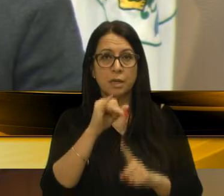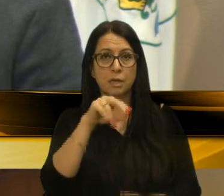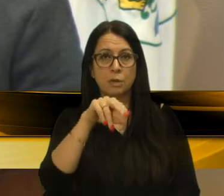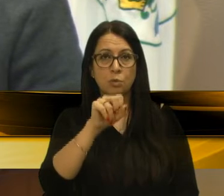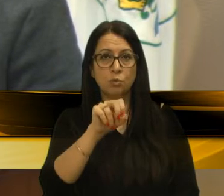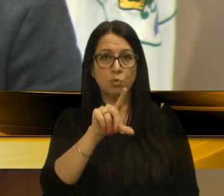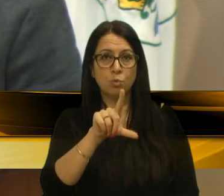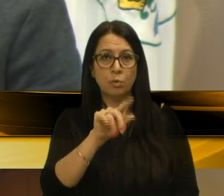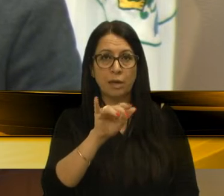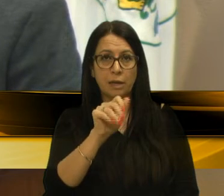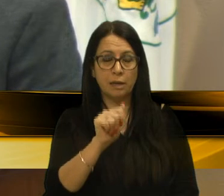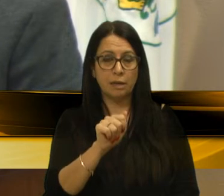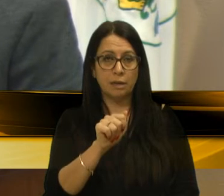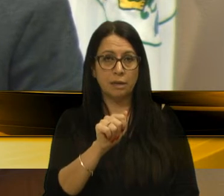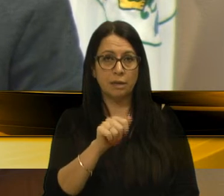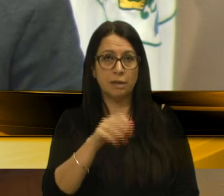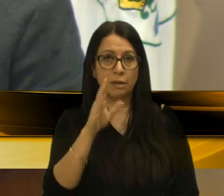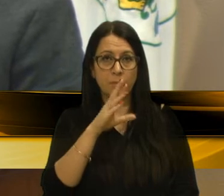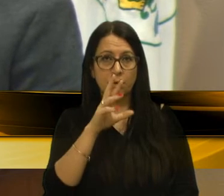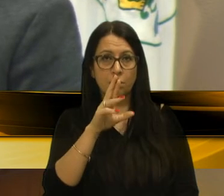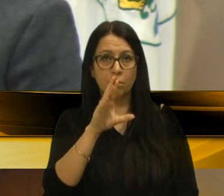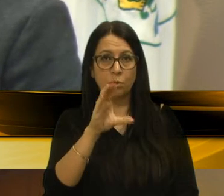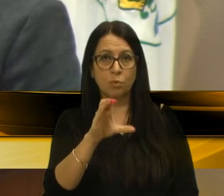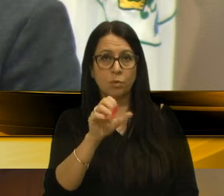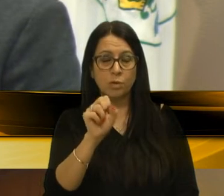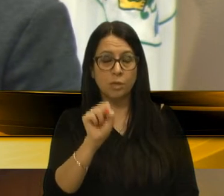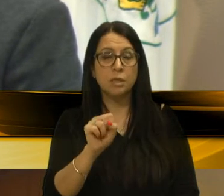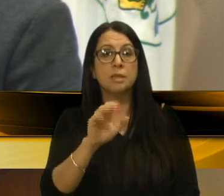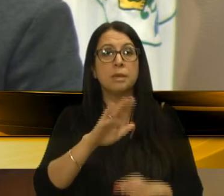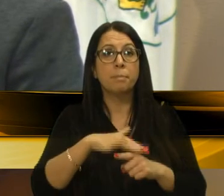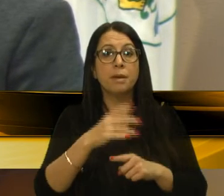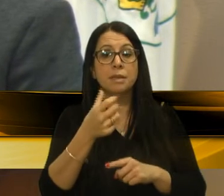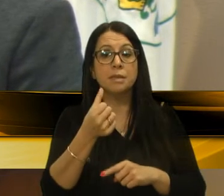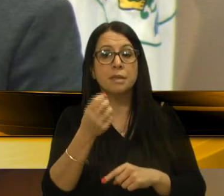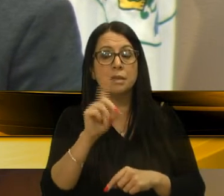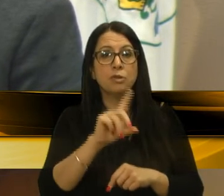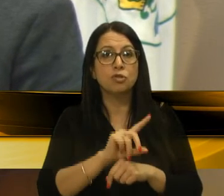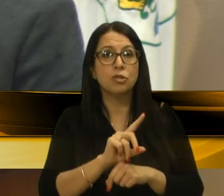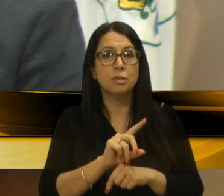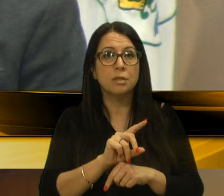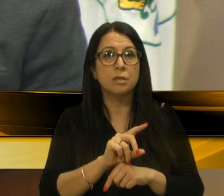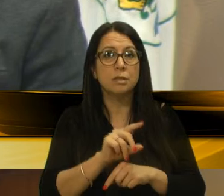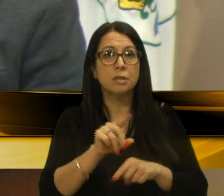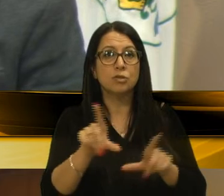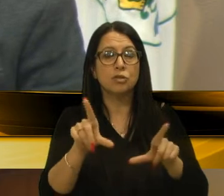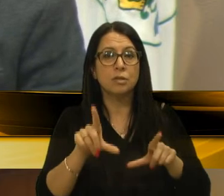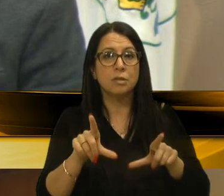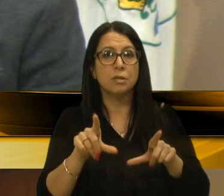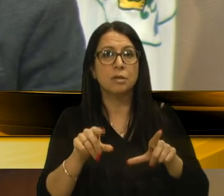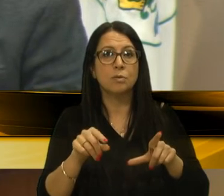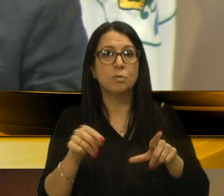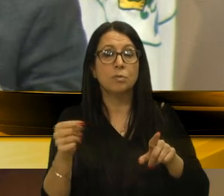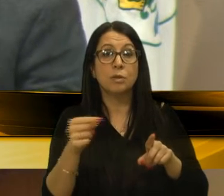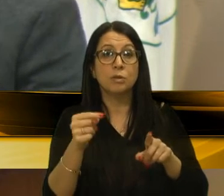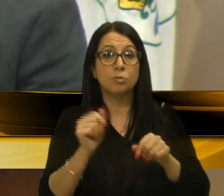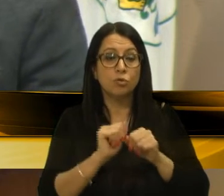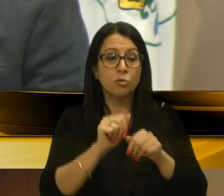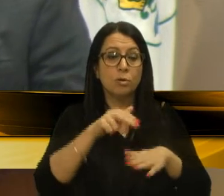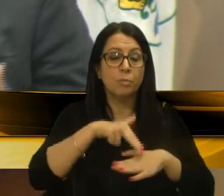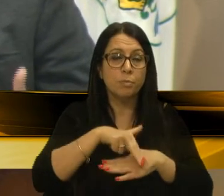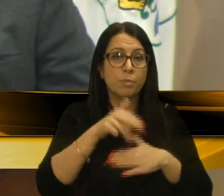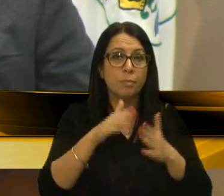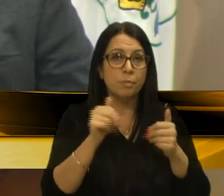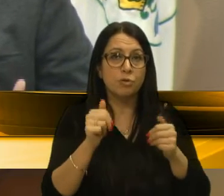rápida através do ces mais 60 dias aguardando por uma certidão negativa fornecida pelo ces para anexar o pedido